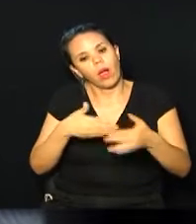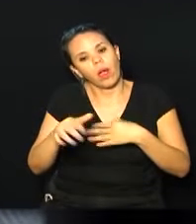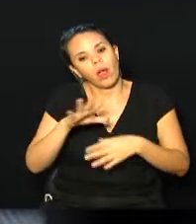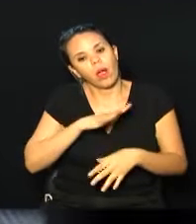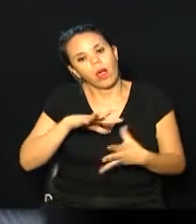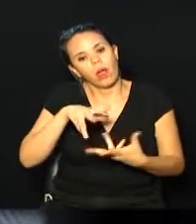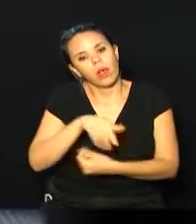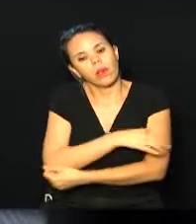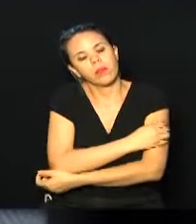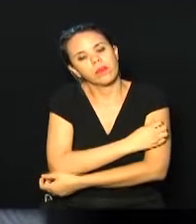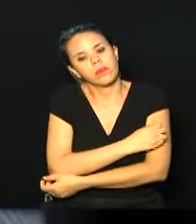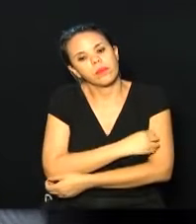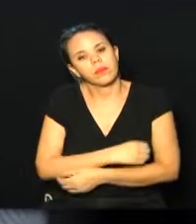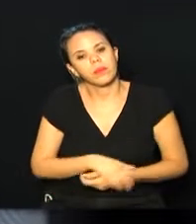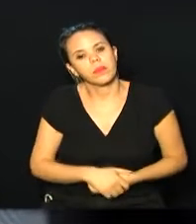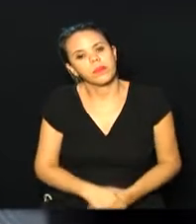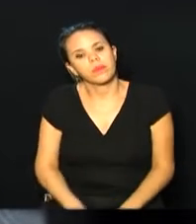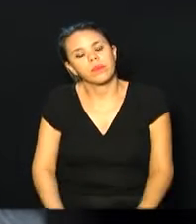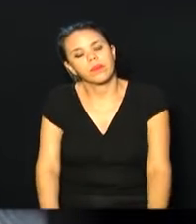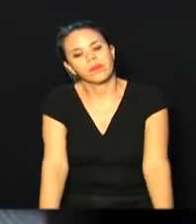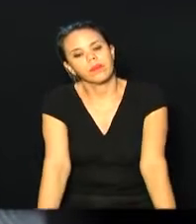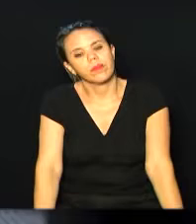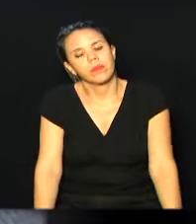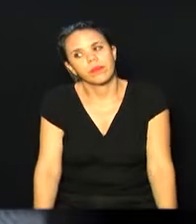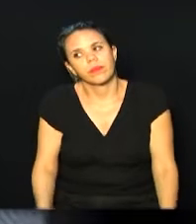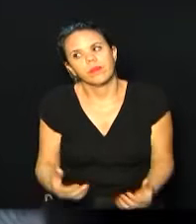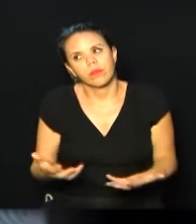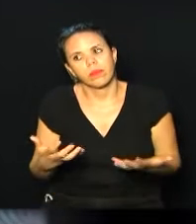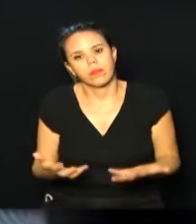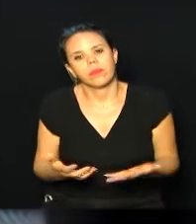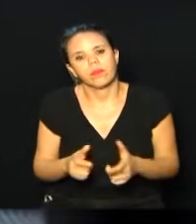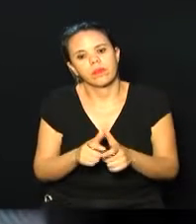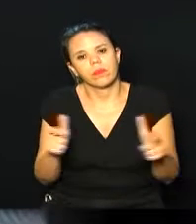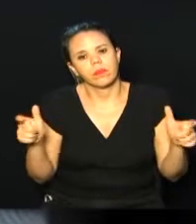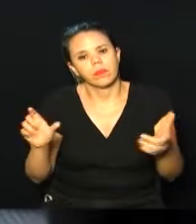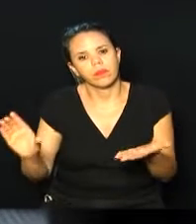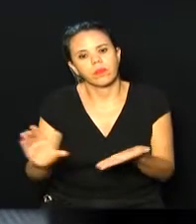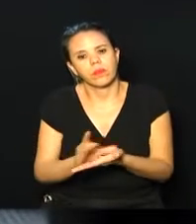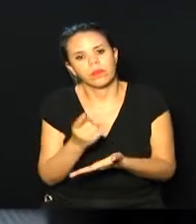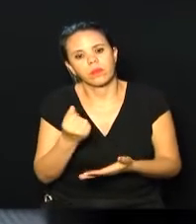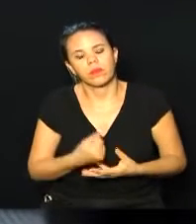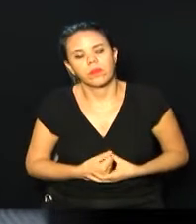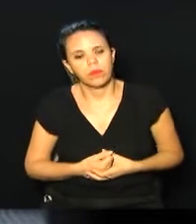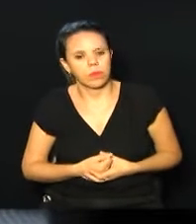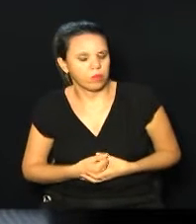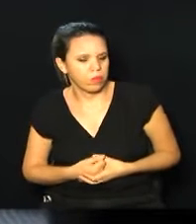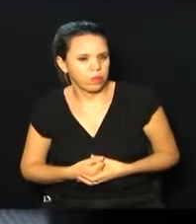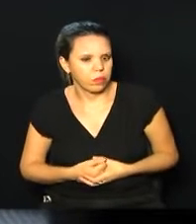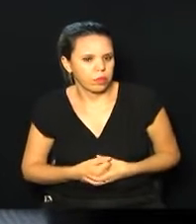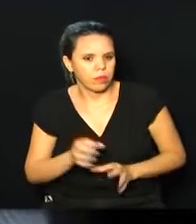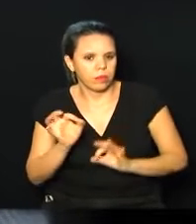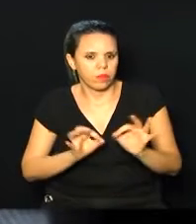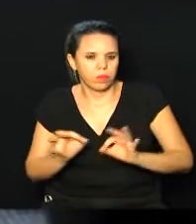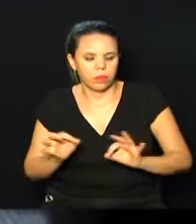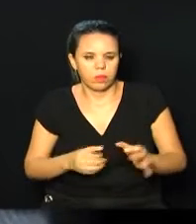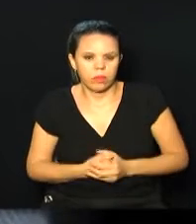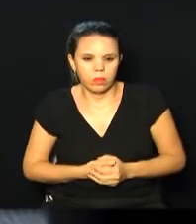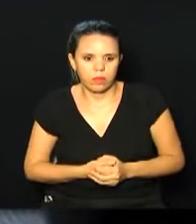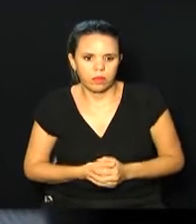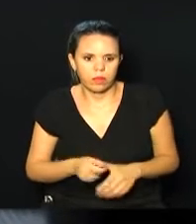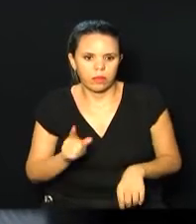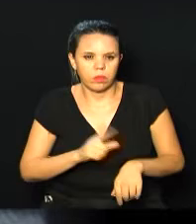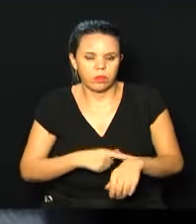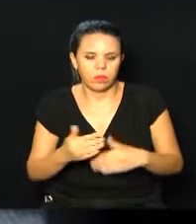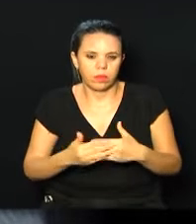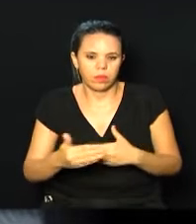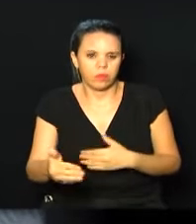mundo, e aqui não é diferente, elas requerem grandes investimentos, elas são planejadas a longo